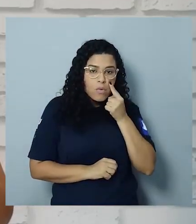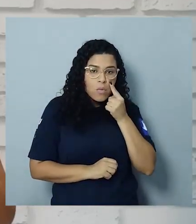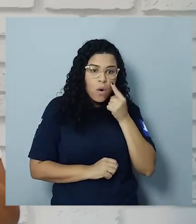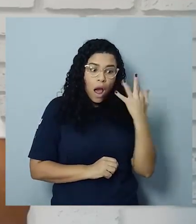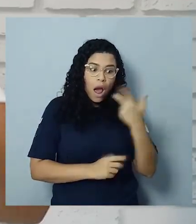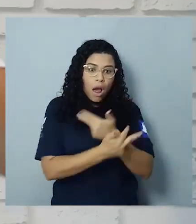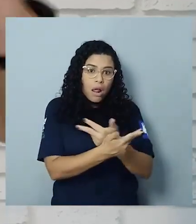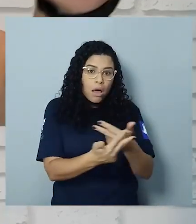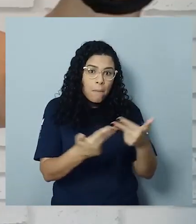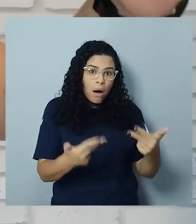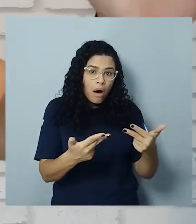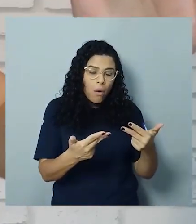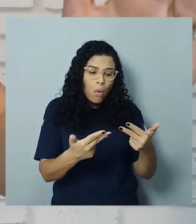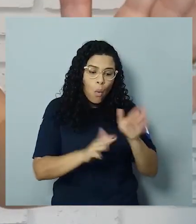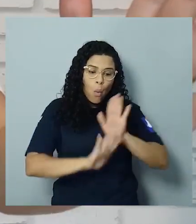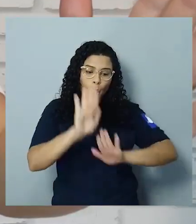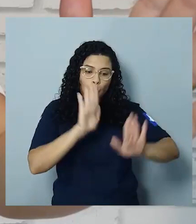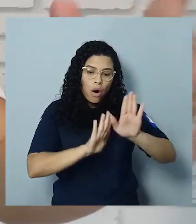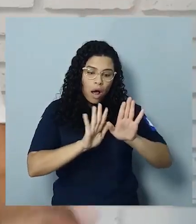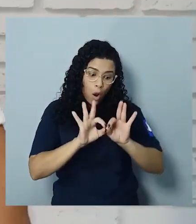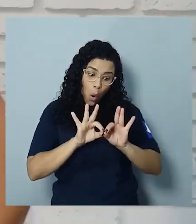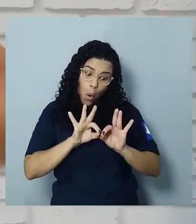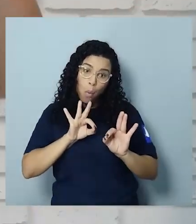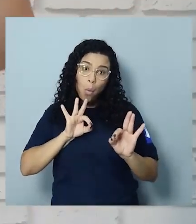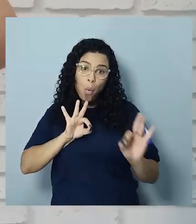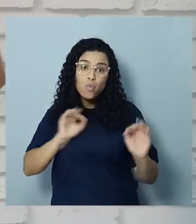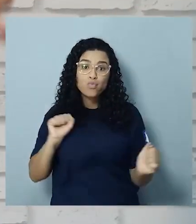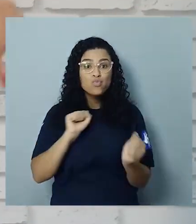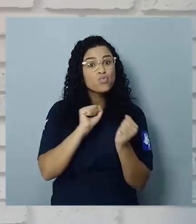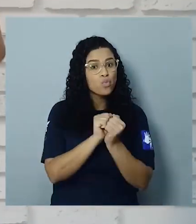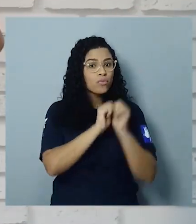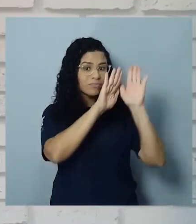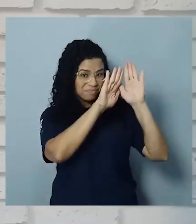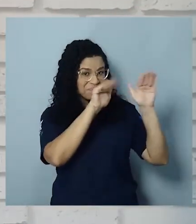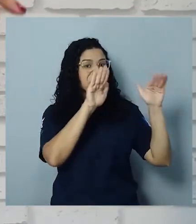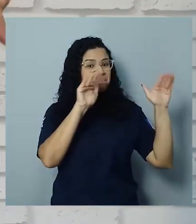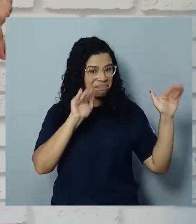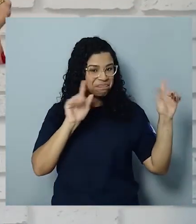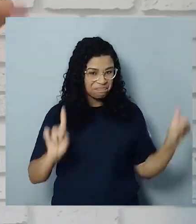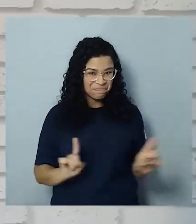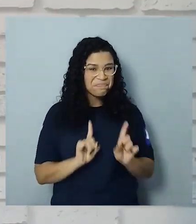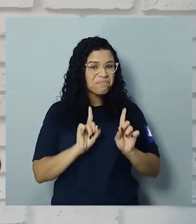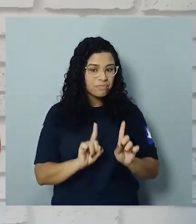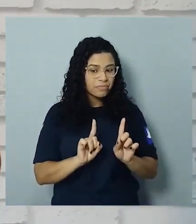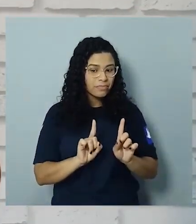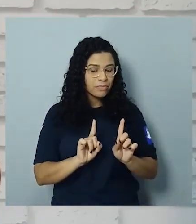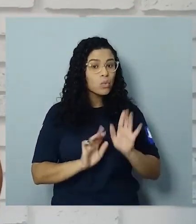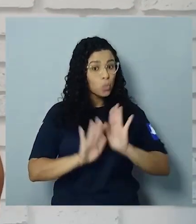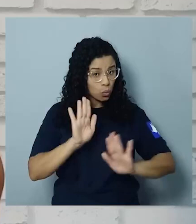todo cuidado distância ou adulto do lado